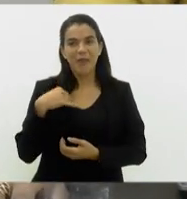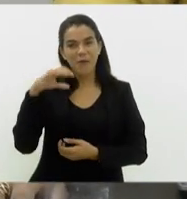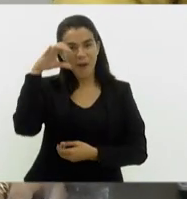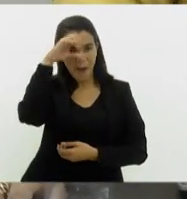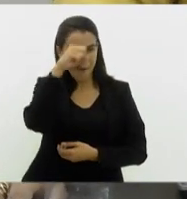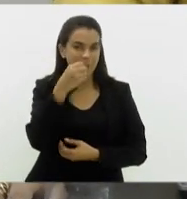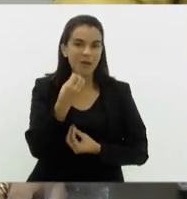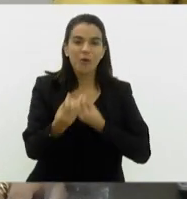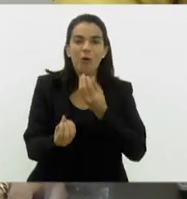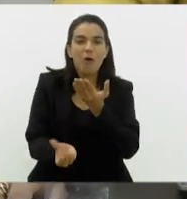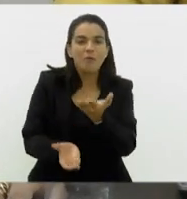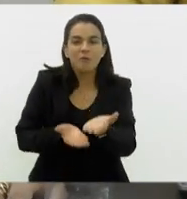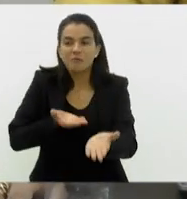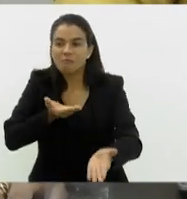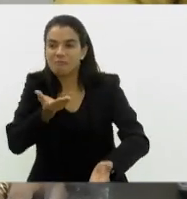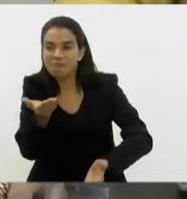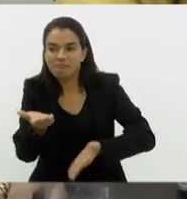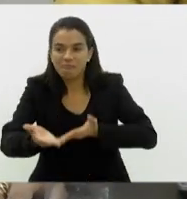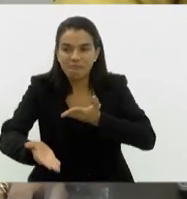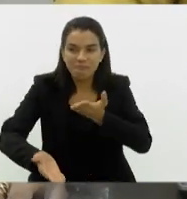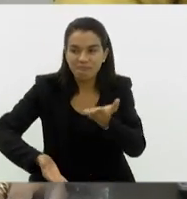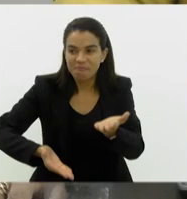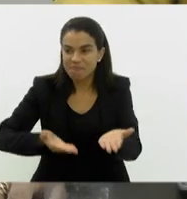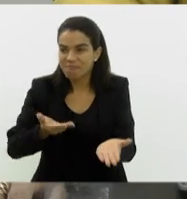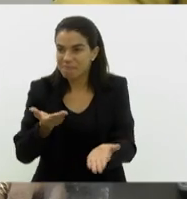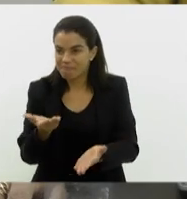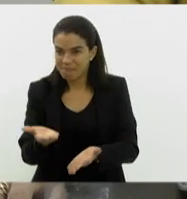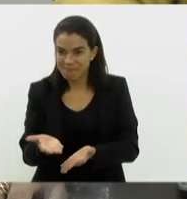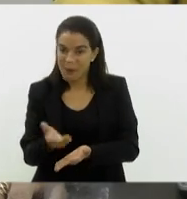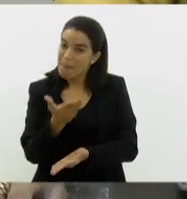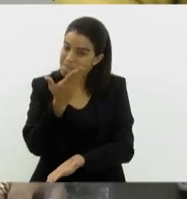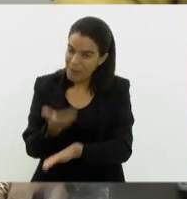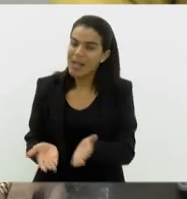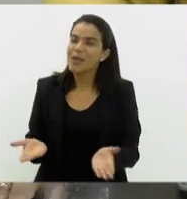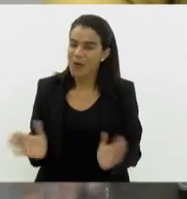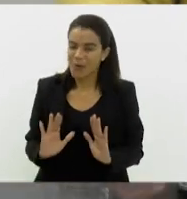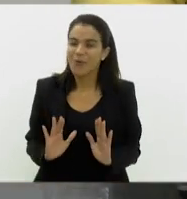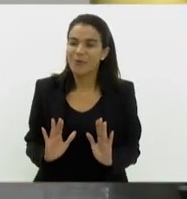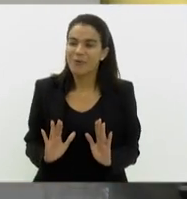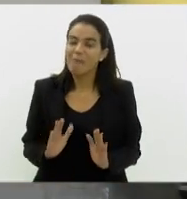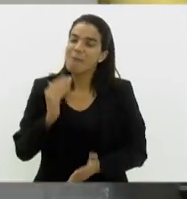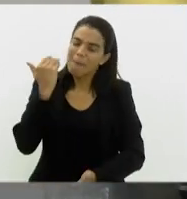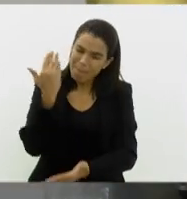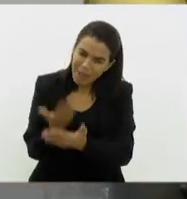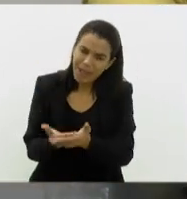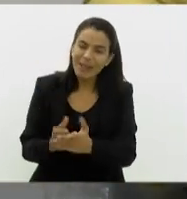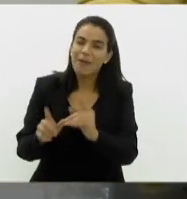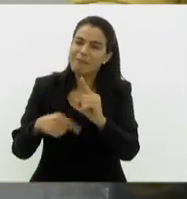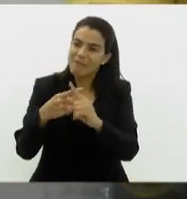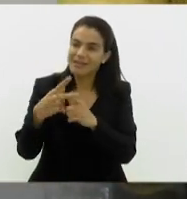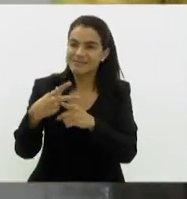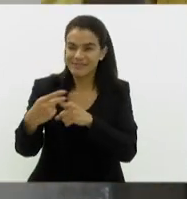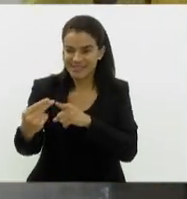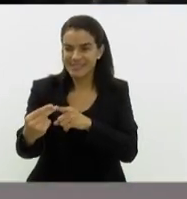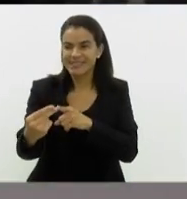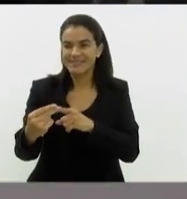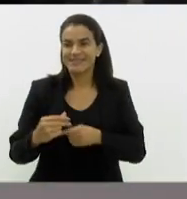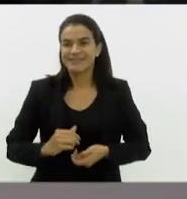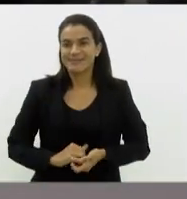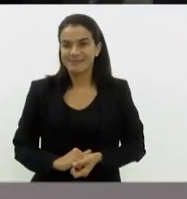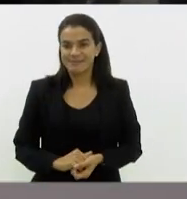Senhor então eu falei de uma maneira bem Sutil o senhor perdeu hoje perdeu ganhando mas vai ganhar